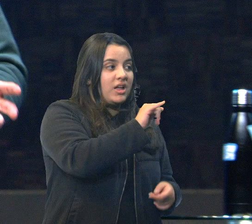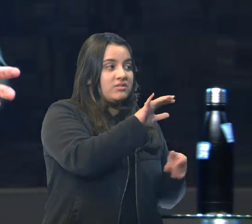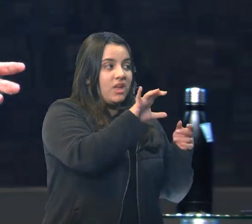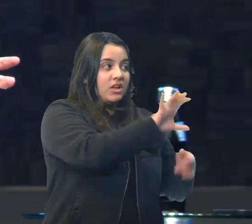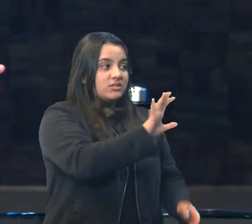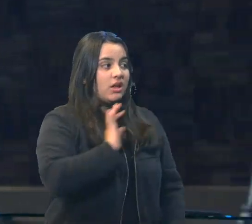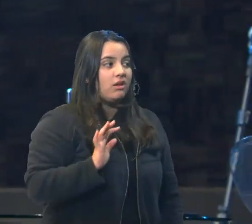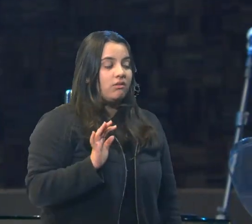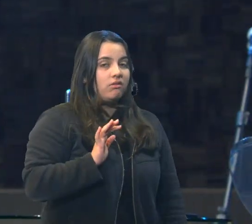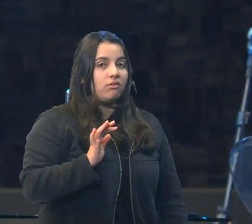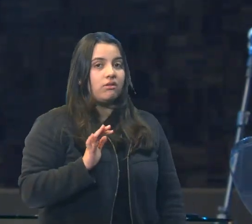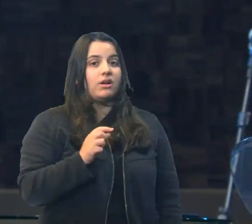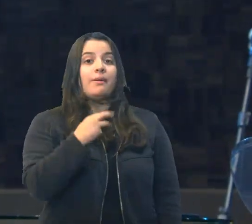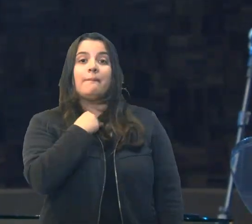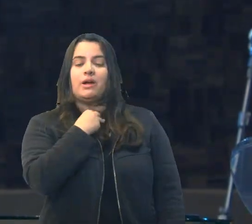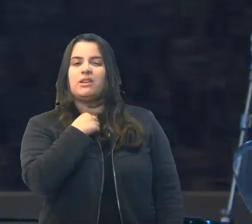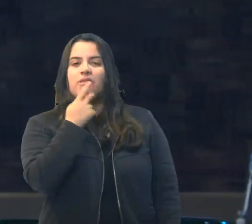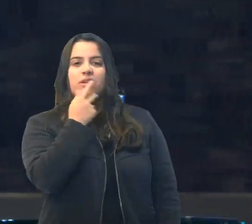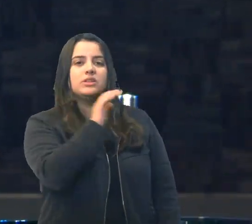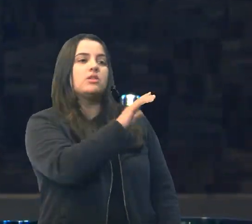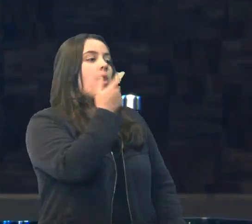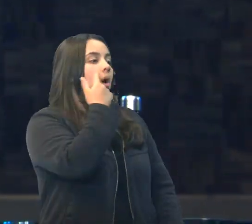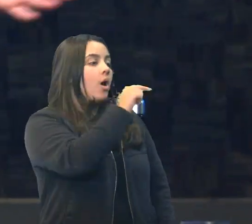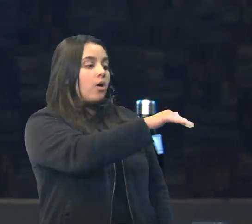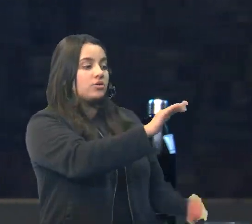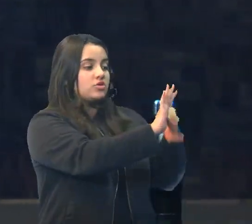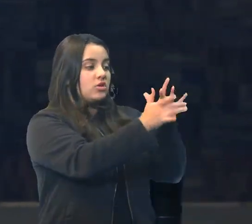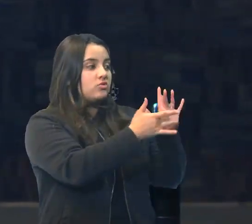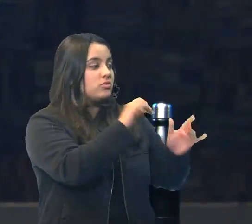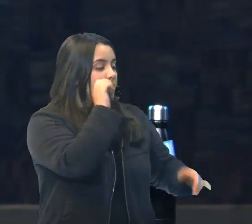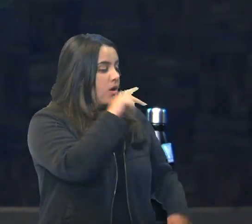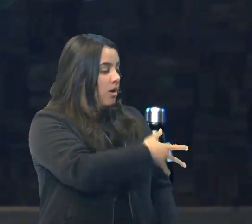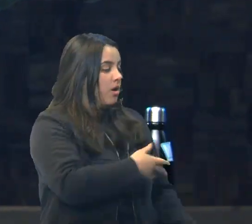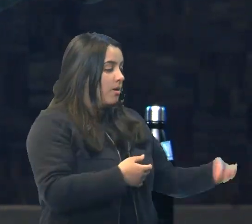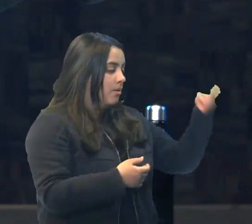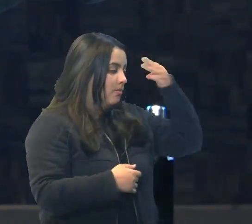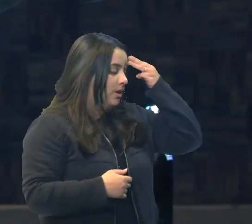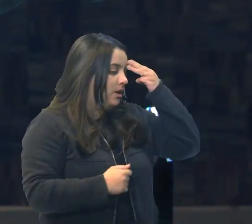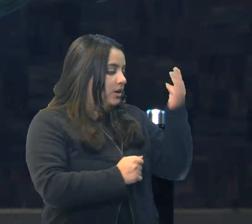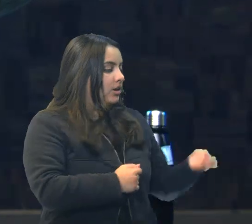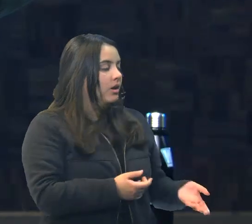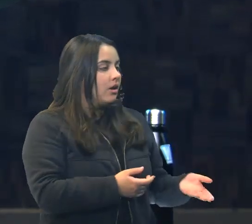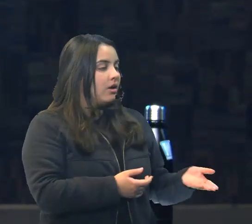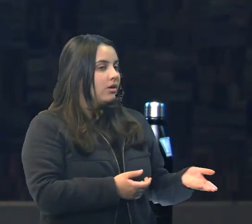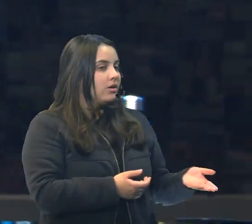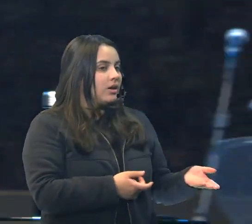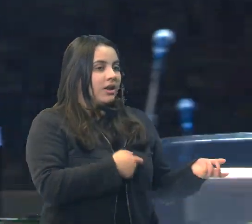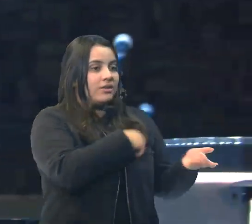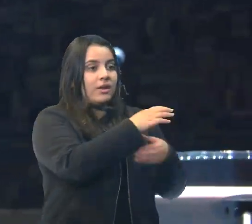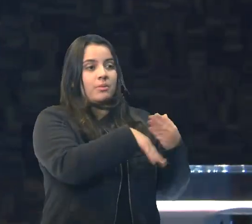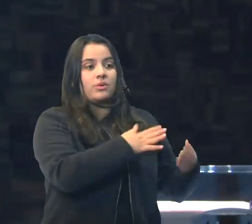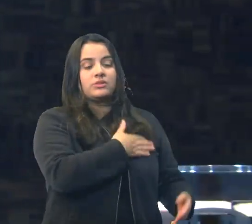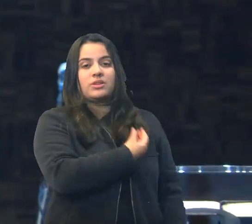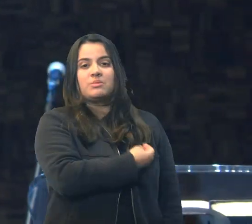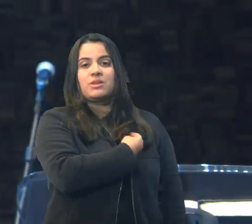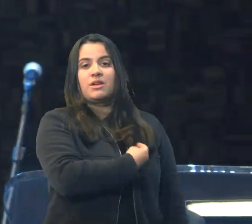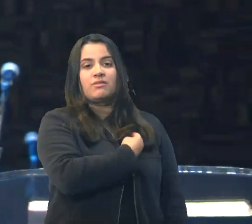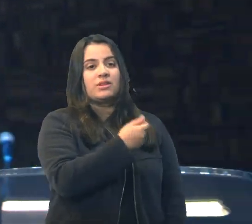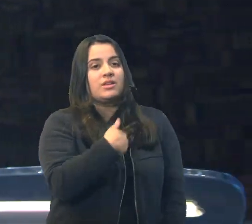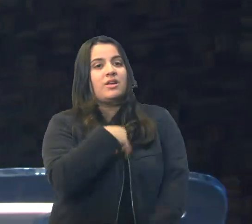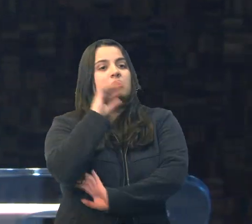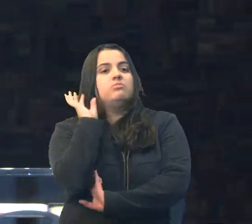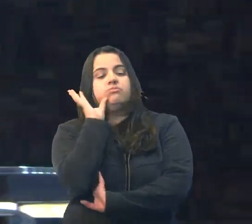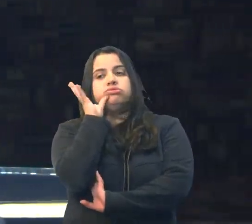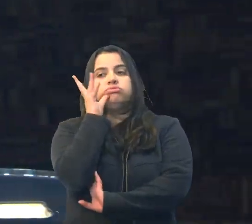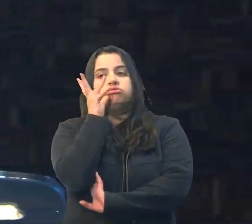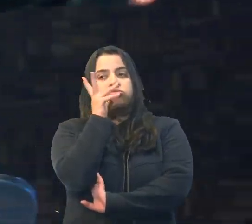Ela estava chegando e falando: Jesus, você não está vendo que ela está bagunçando a minha vida? Você não está vendo que eu demoro mais para fazer